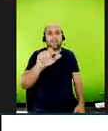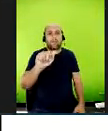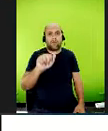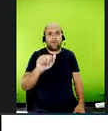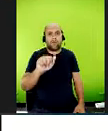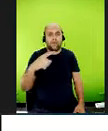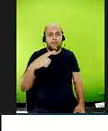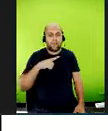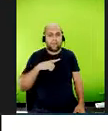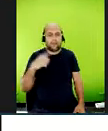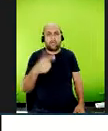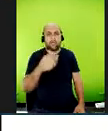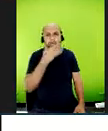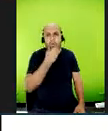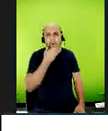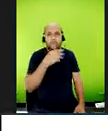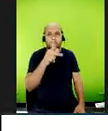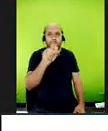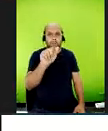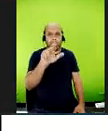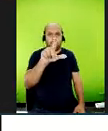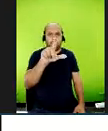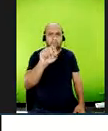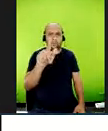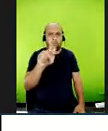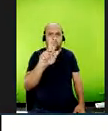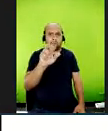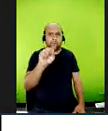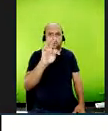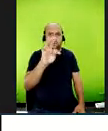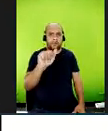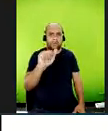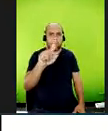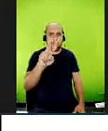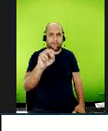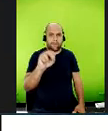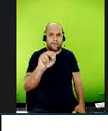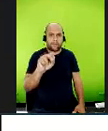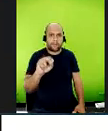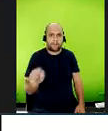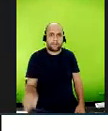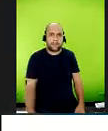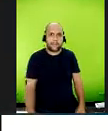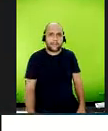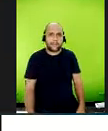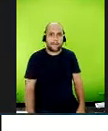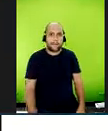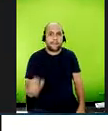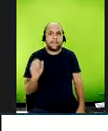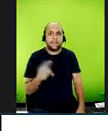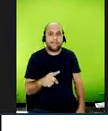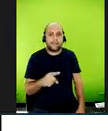a gente faleceu agora esqueceu nada olha Magela e obrigado e o Paulo Gustavo né que é um